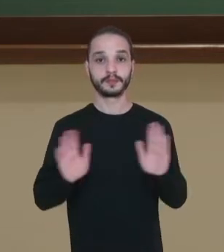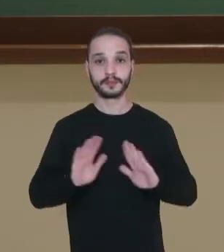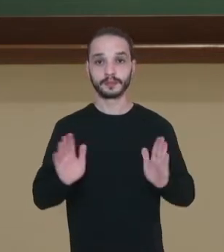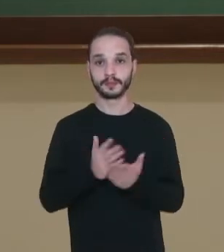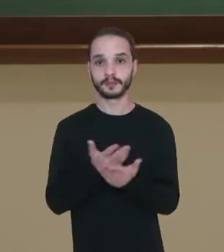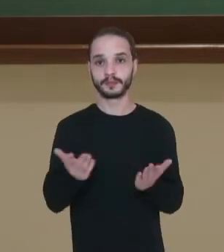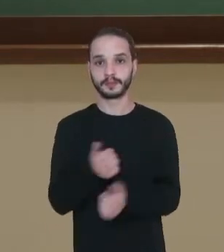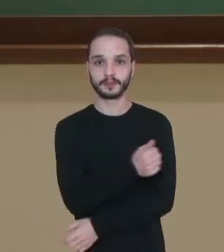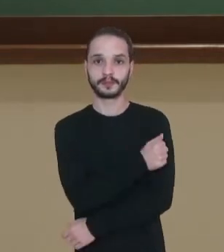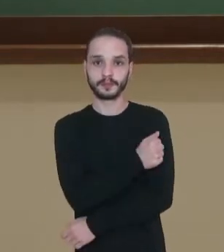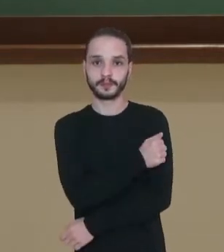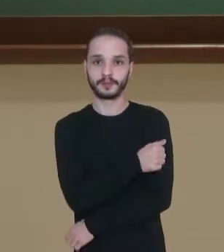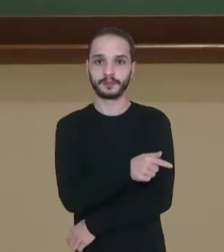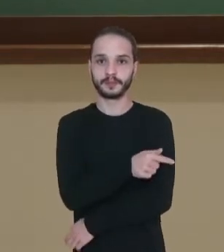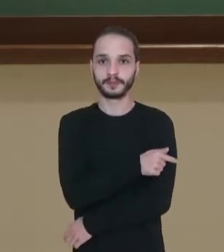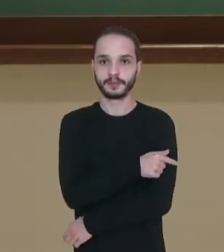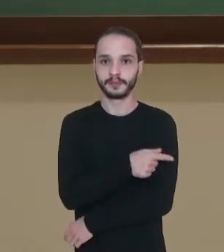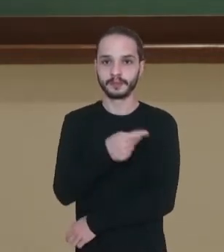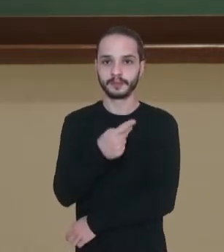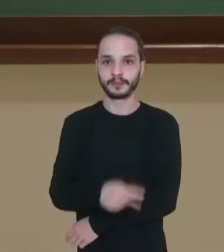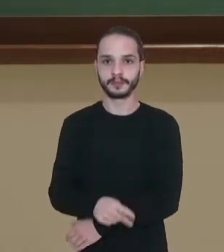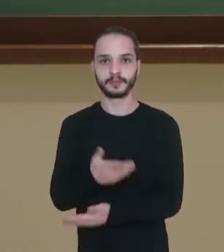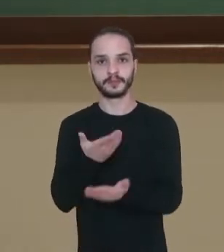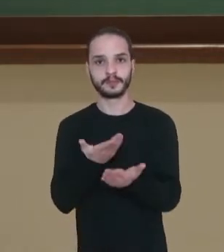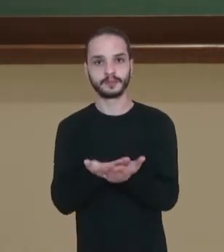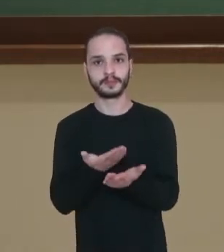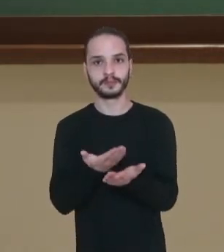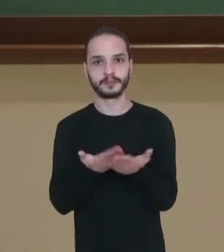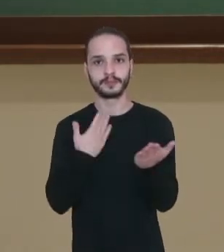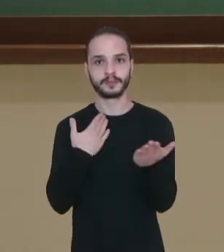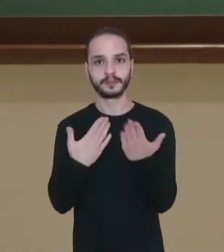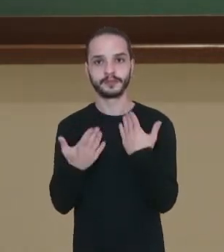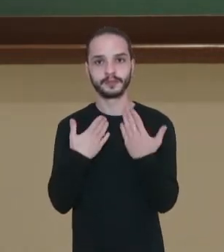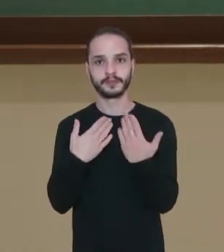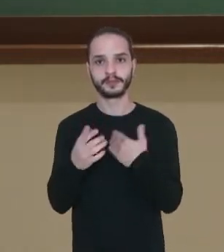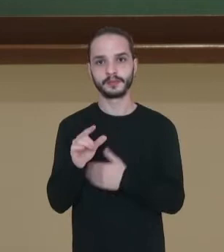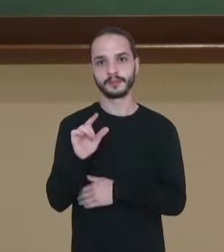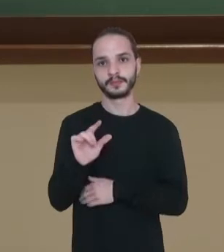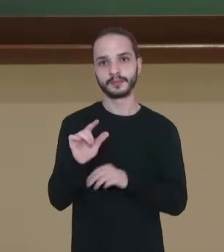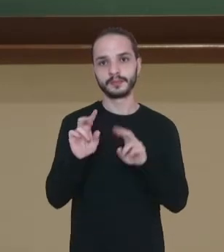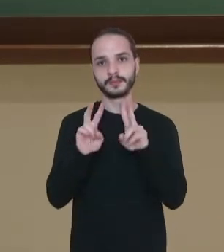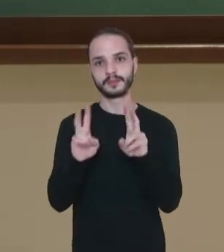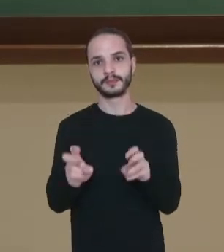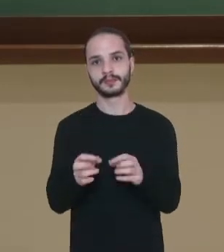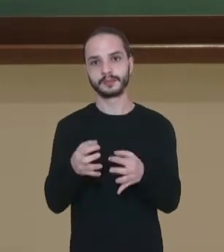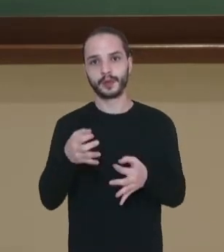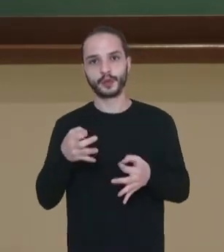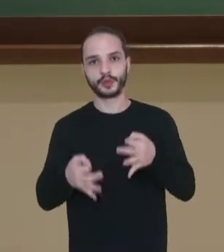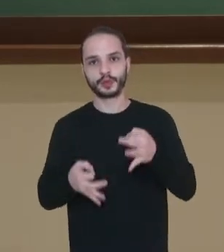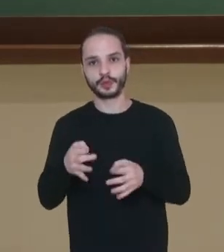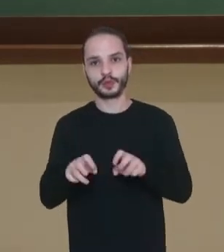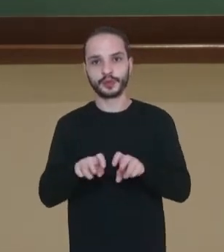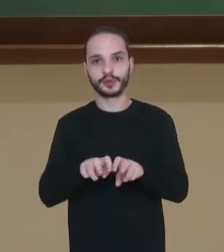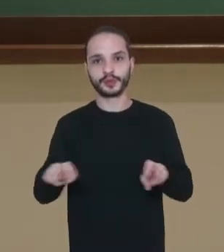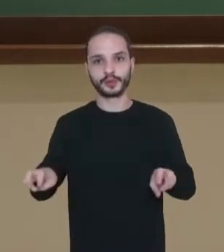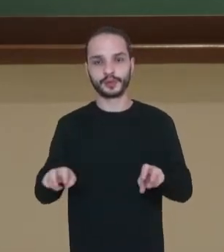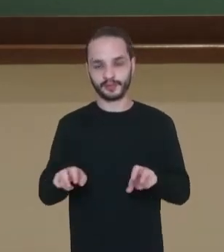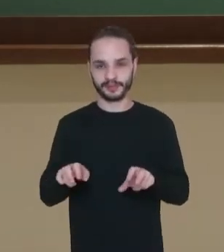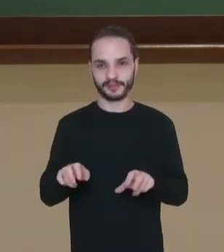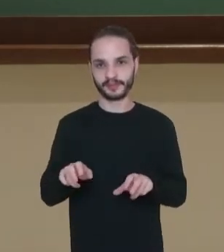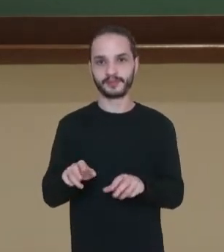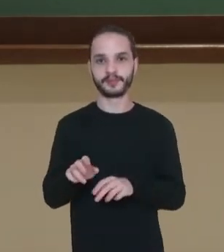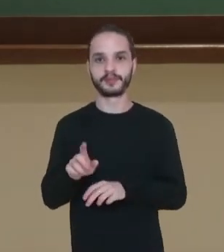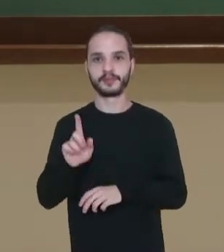Olá, estudantes do 7º ano. Nesta aula vamos conversar um pouco sobre júri simulado. Vamos propor para